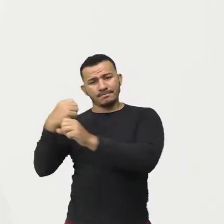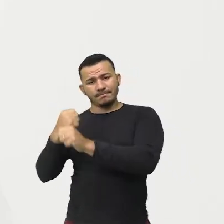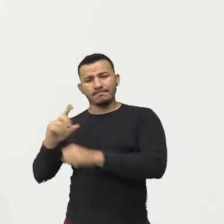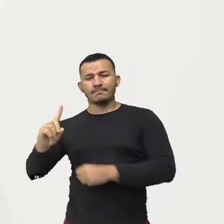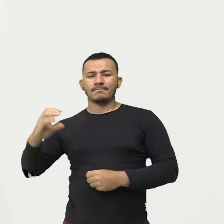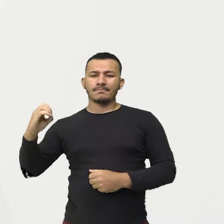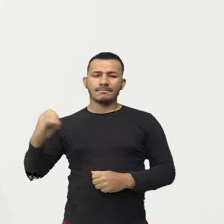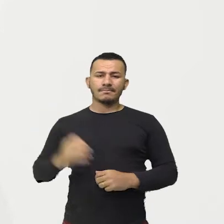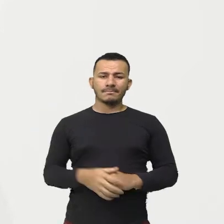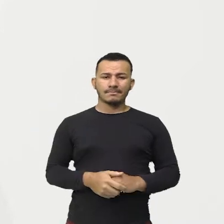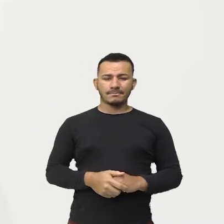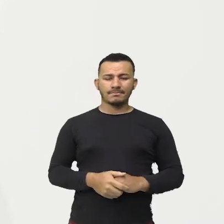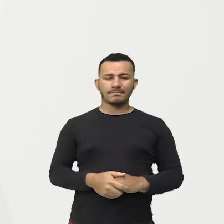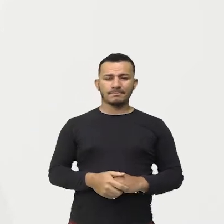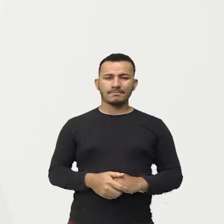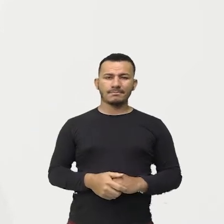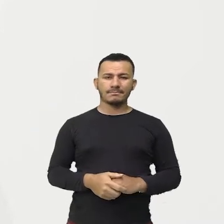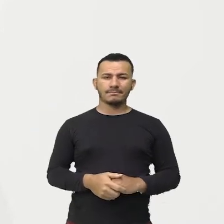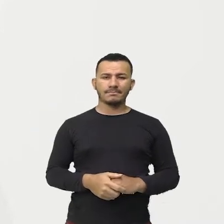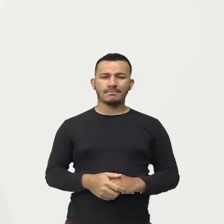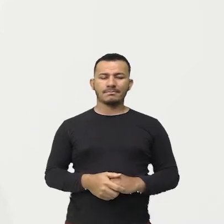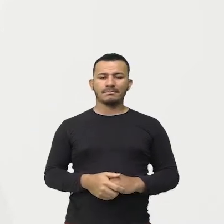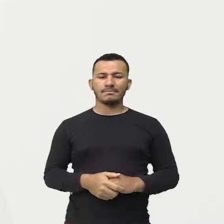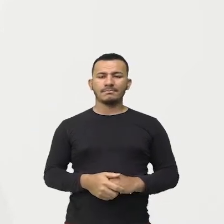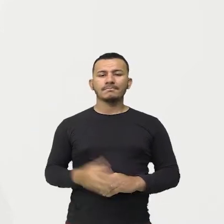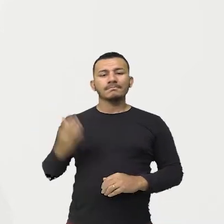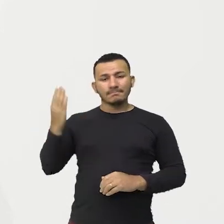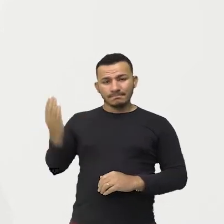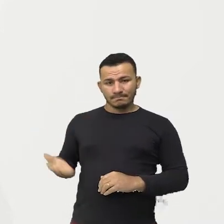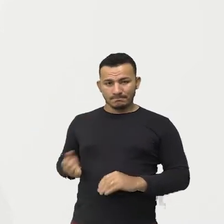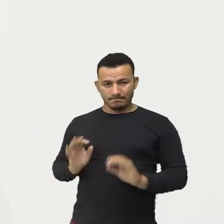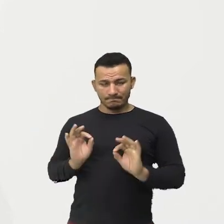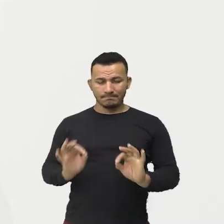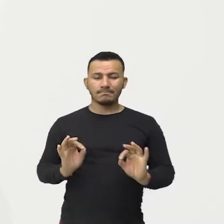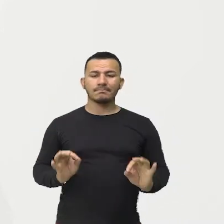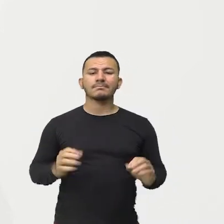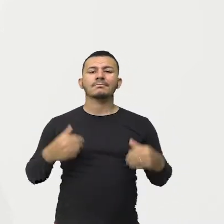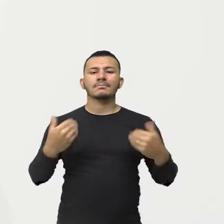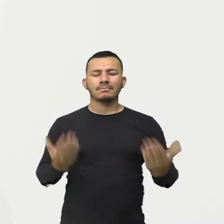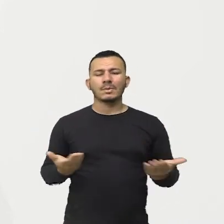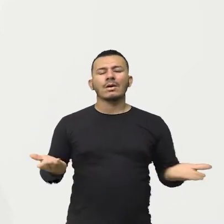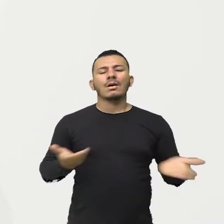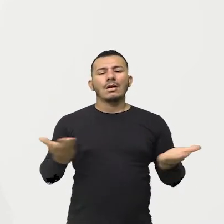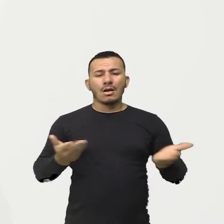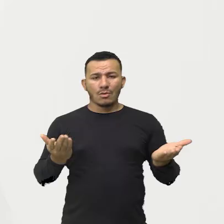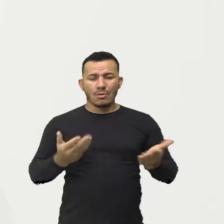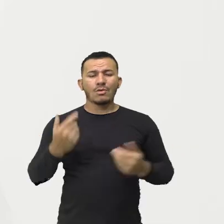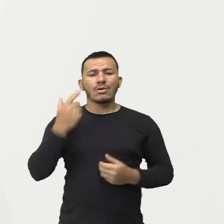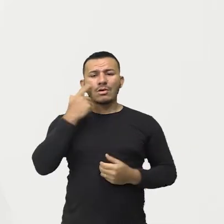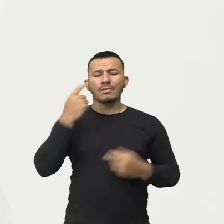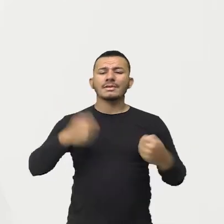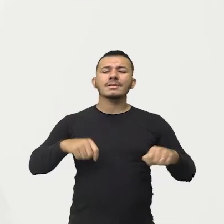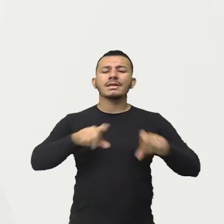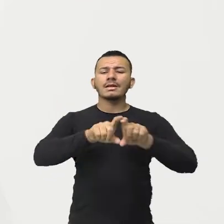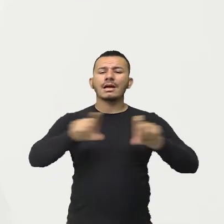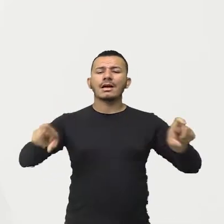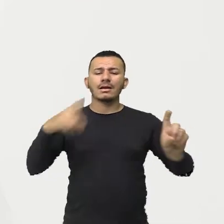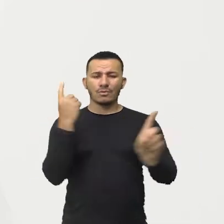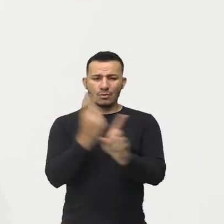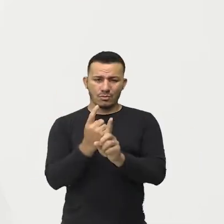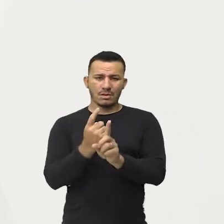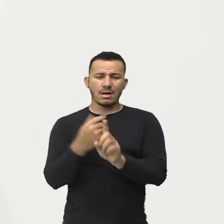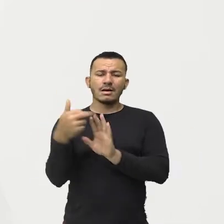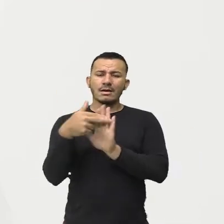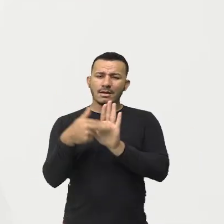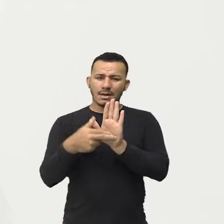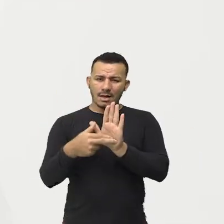10. Beleza? Dito isto, nós temos que escrever a fórmula que